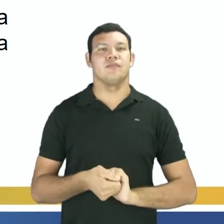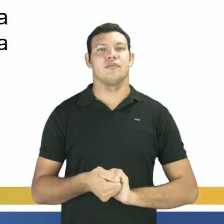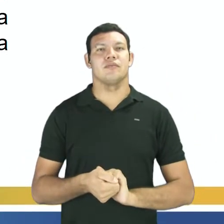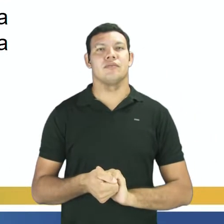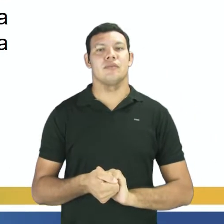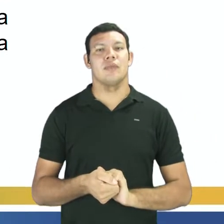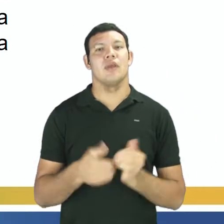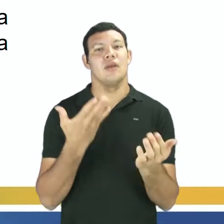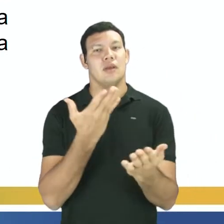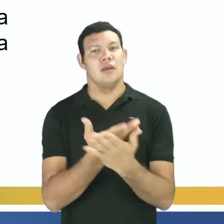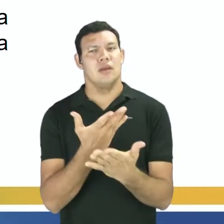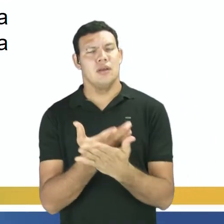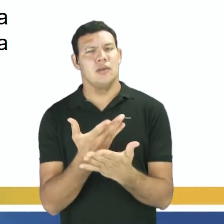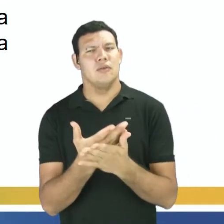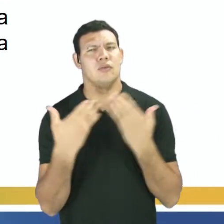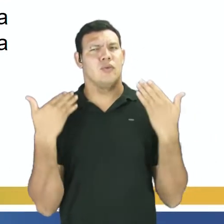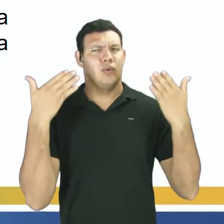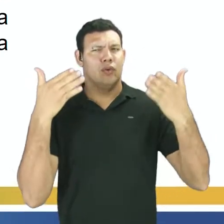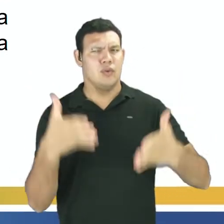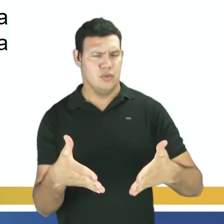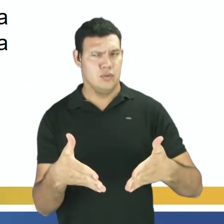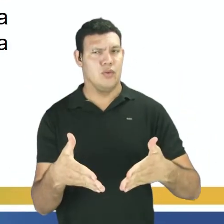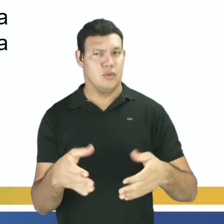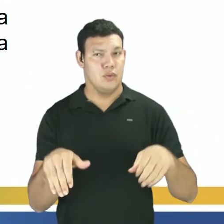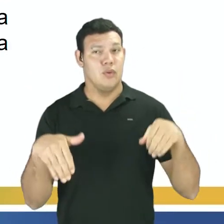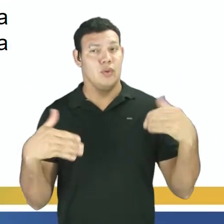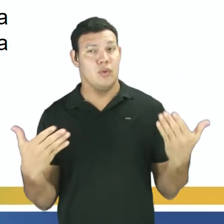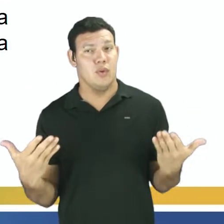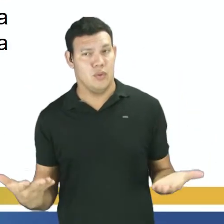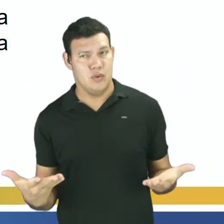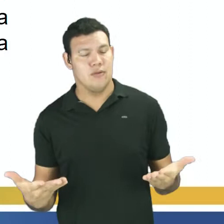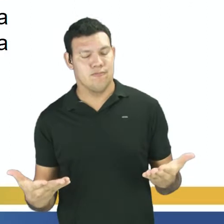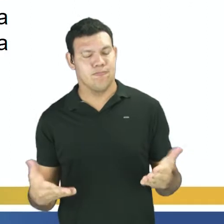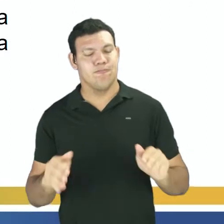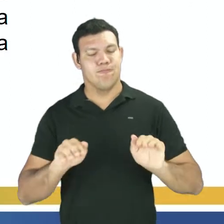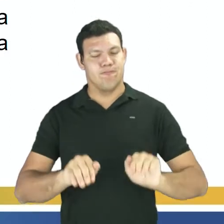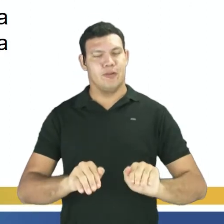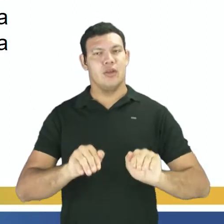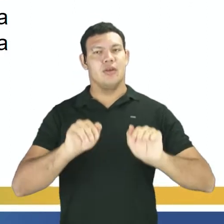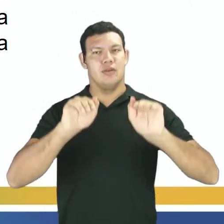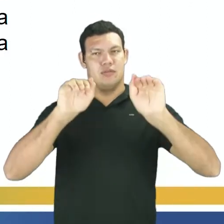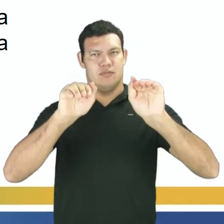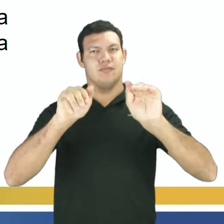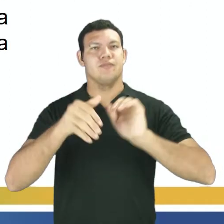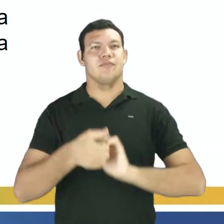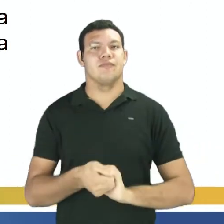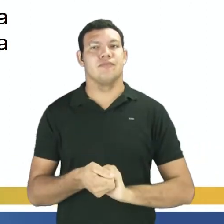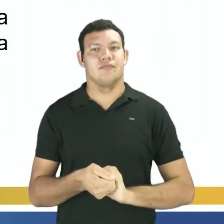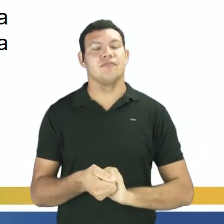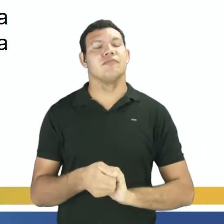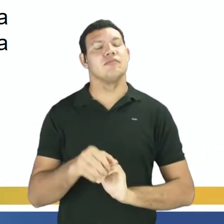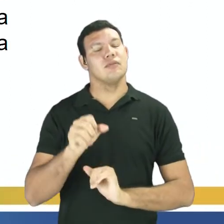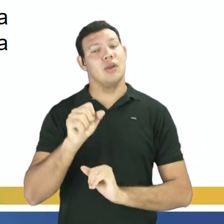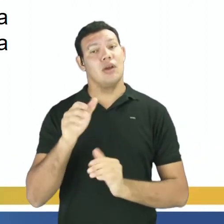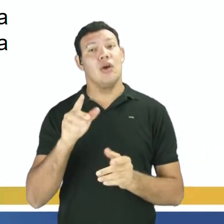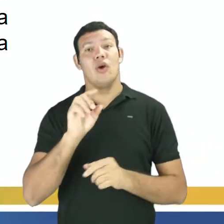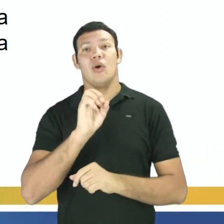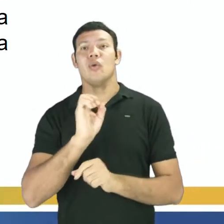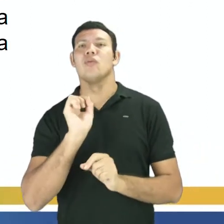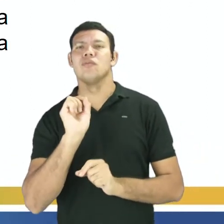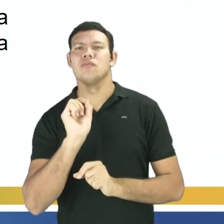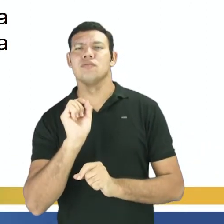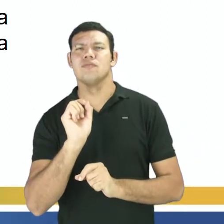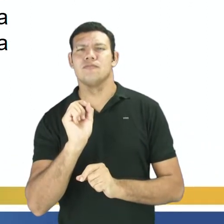aula de hoje vem abordar sobre as grandezas diretamente proporcionais. São aquelas grandezas onde a